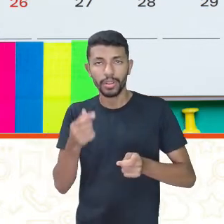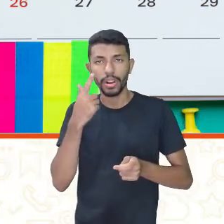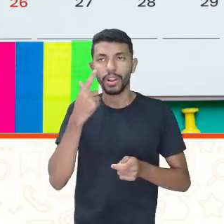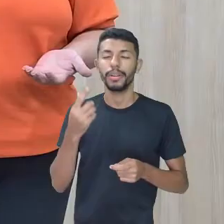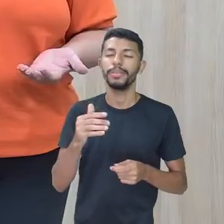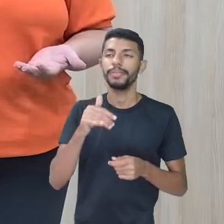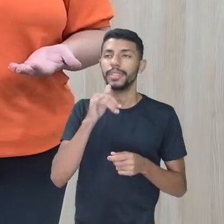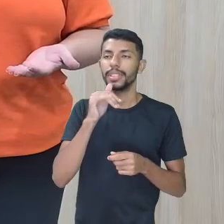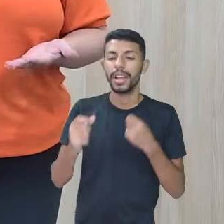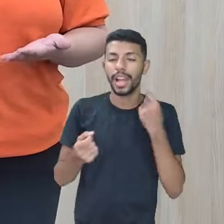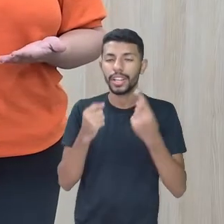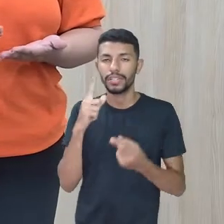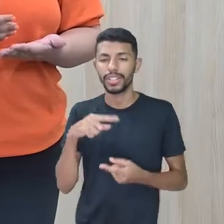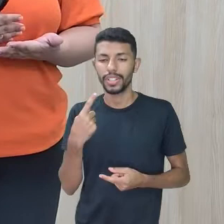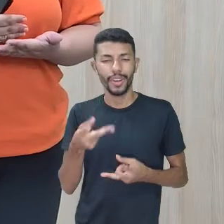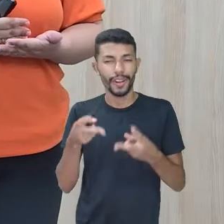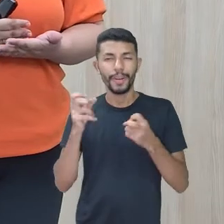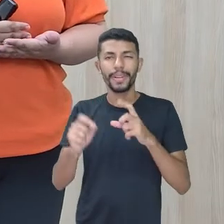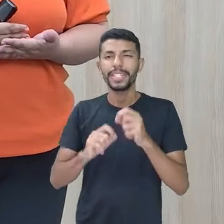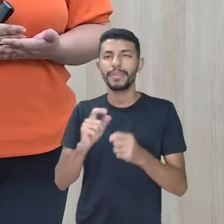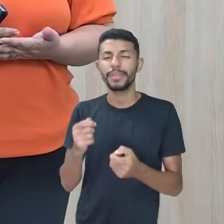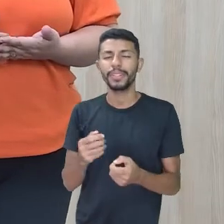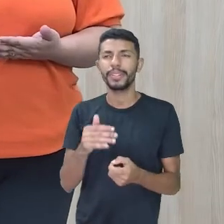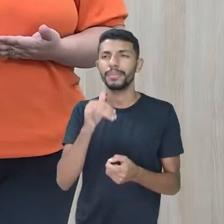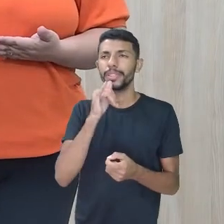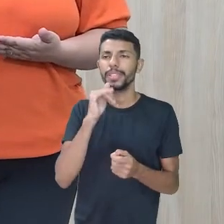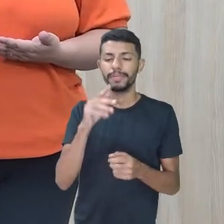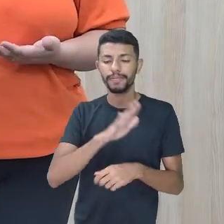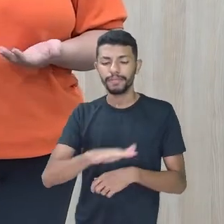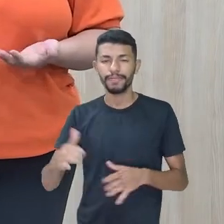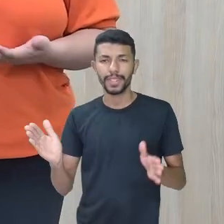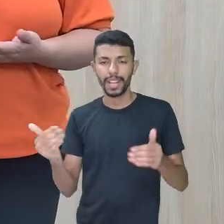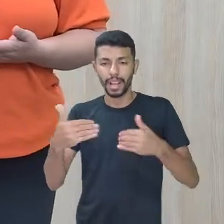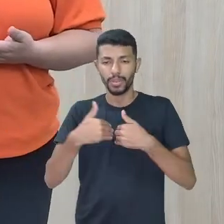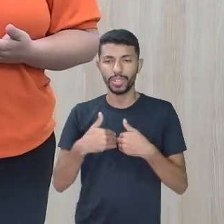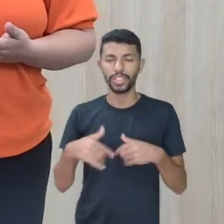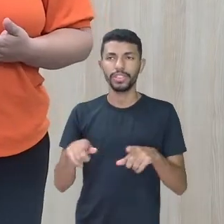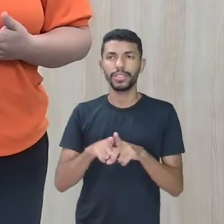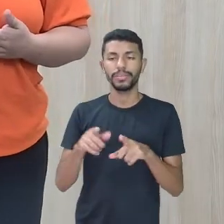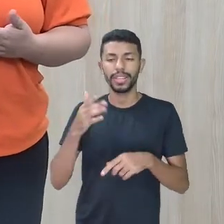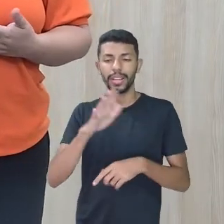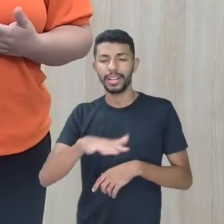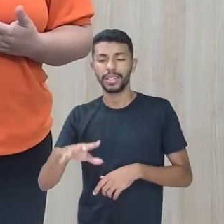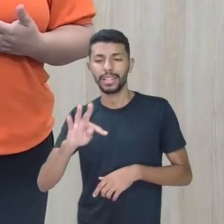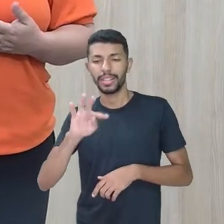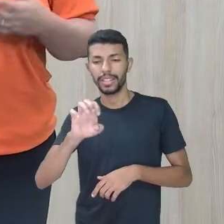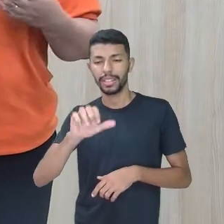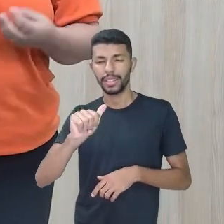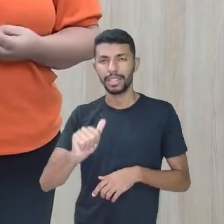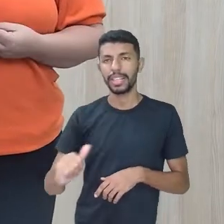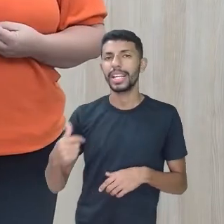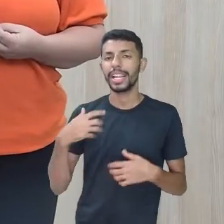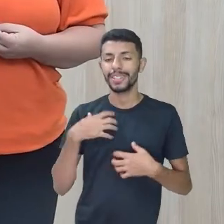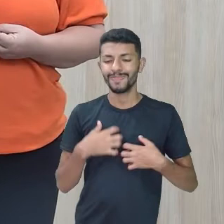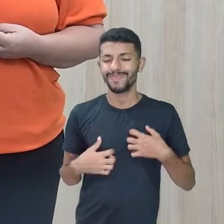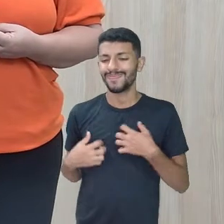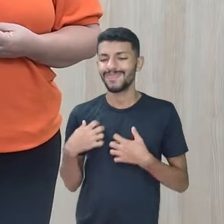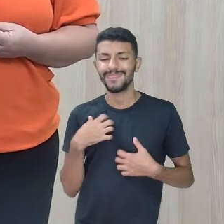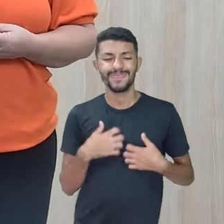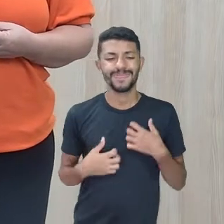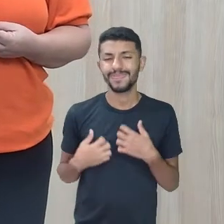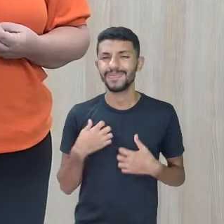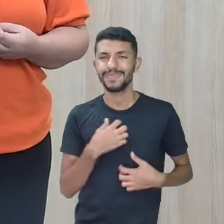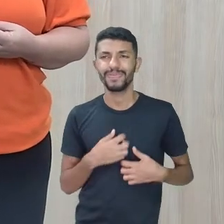nos incomoda, mas a criança autista, a criança com TEA, ela se incomoda com